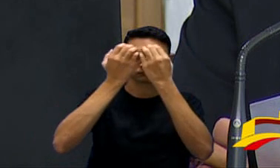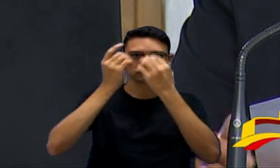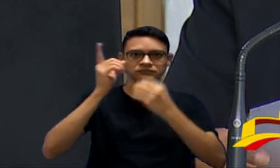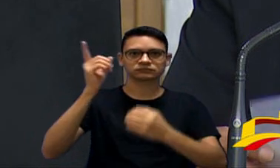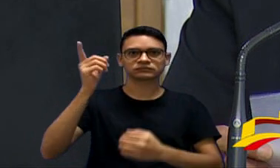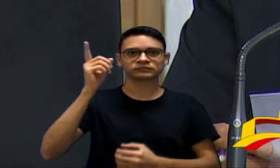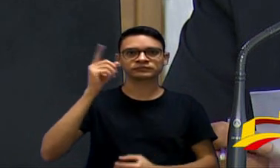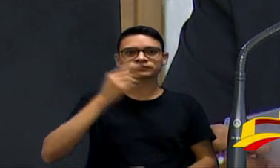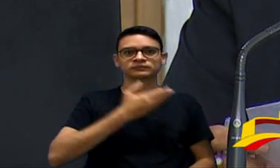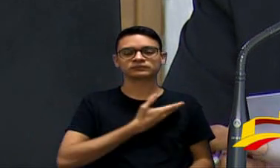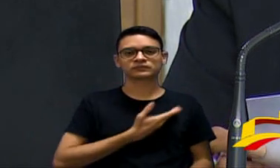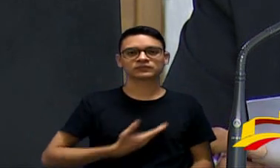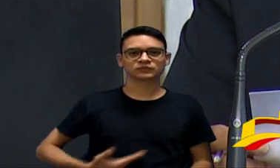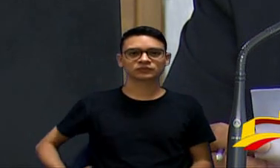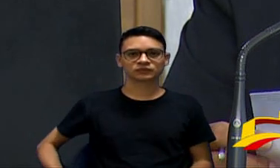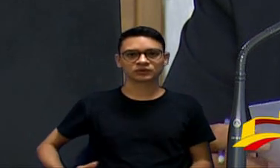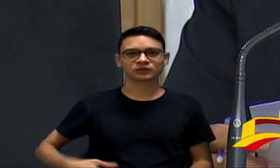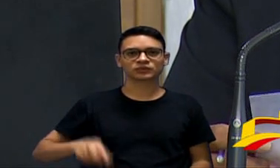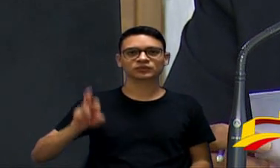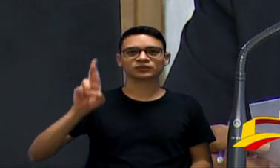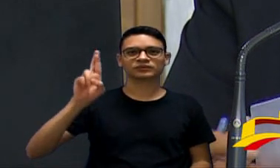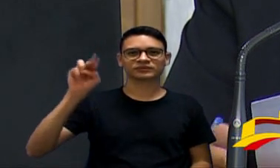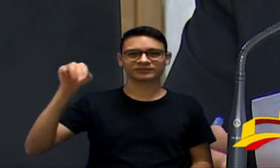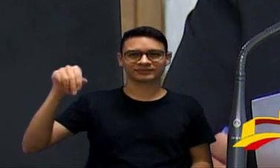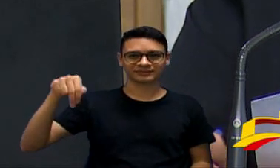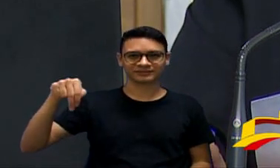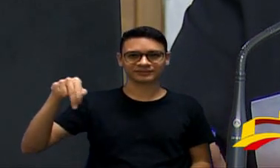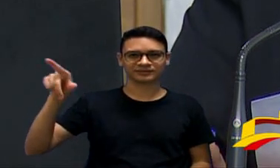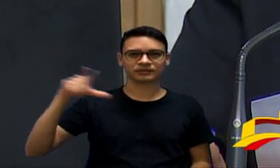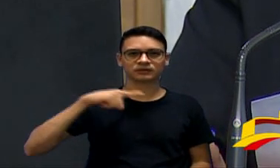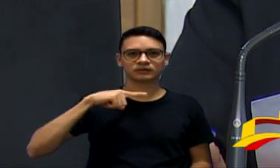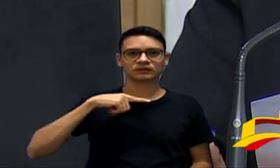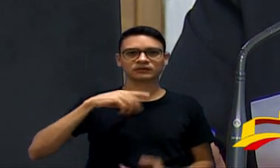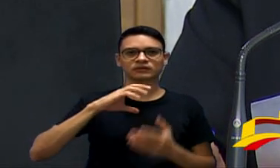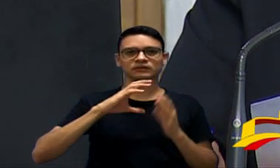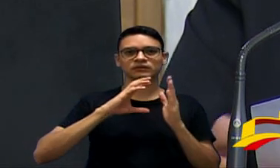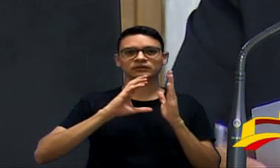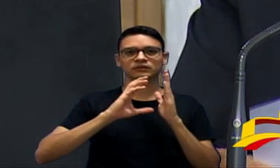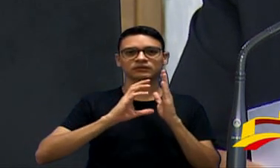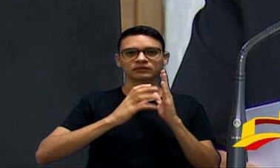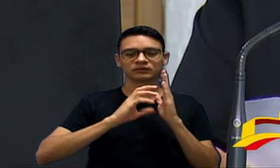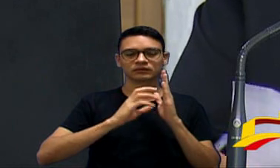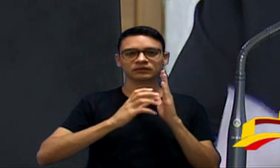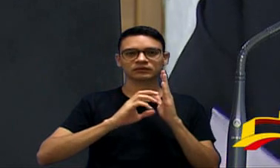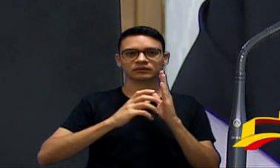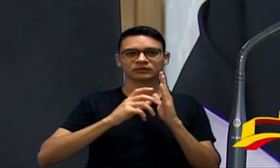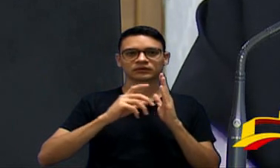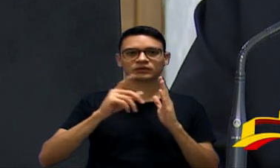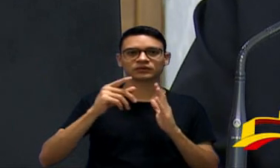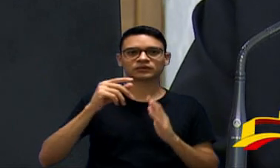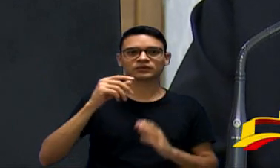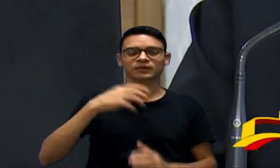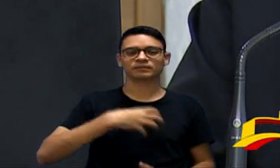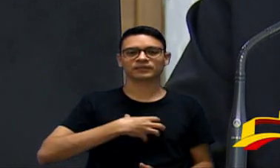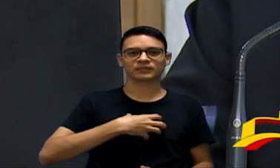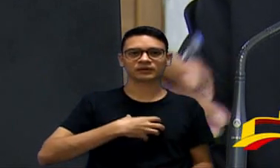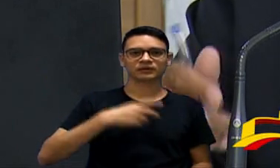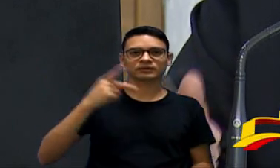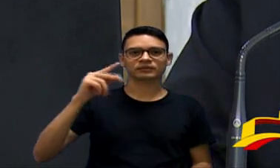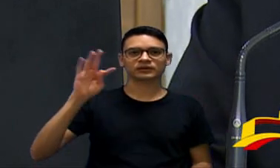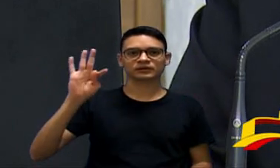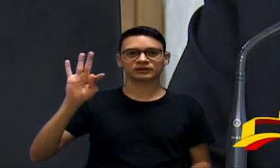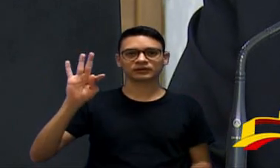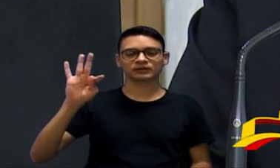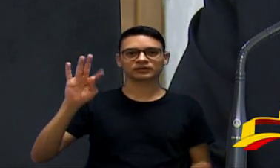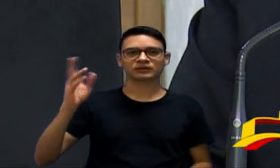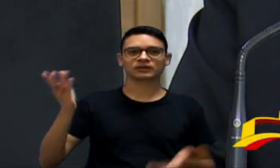da governadora do Rio Grande do Norte, Fábio Bezerra, PT, ao governador da Bahia, Rui Costa, PT. Esse projeto estava em discussão com a